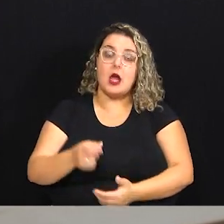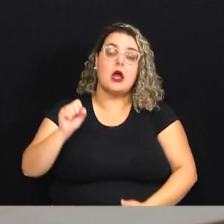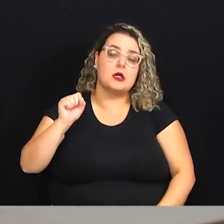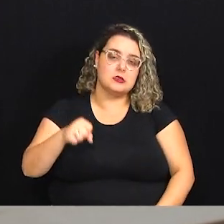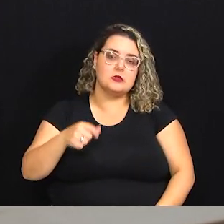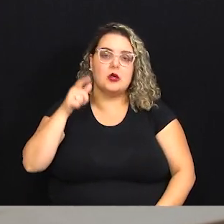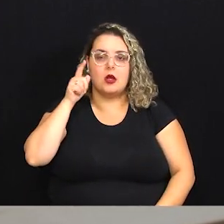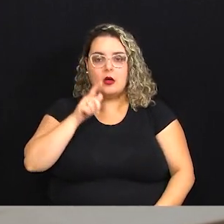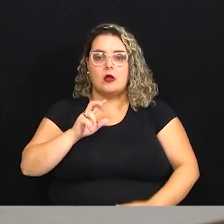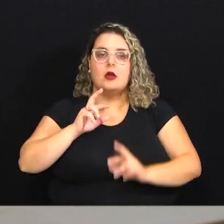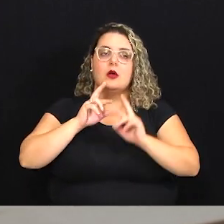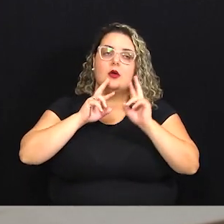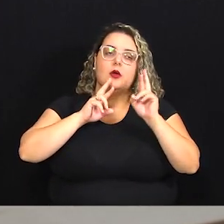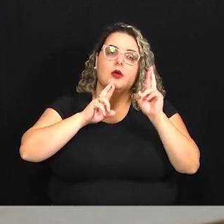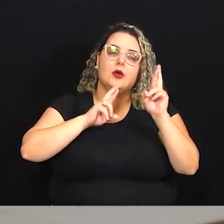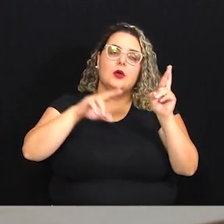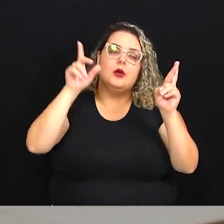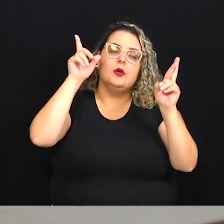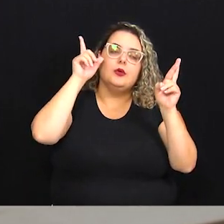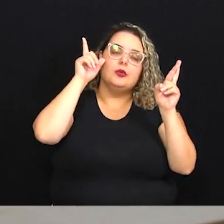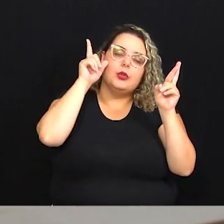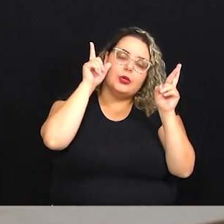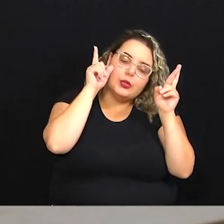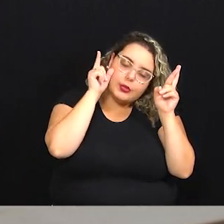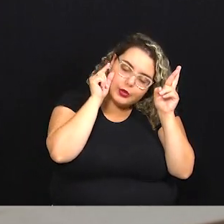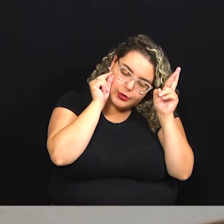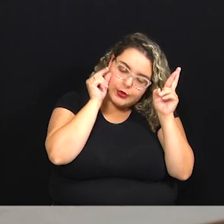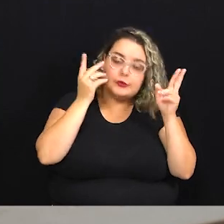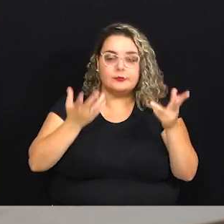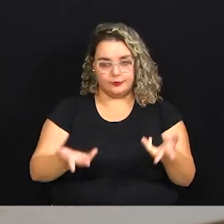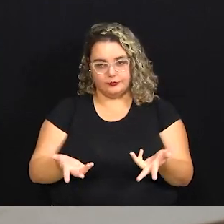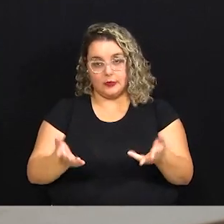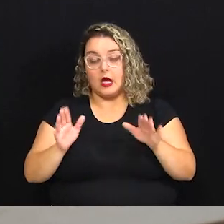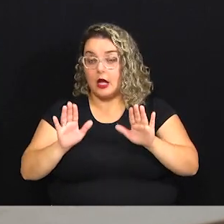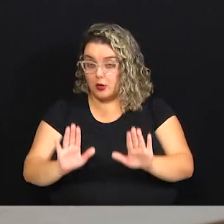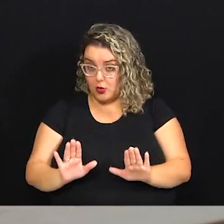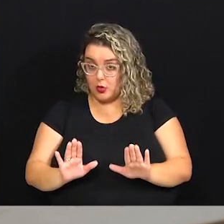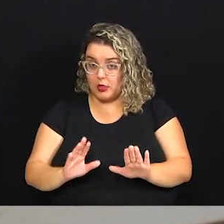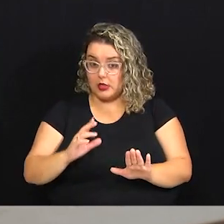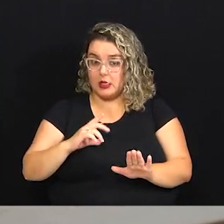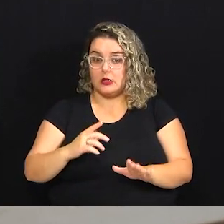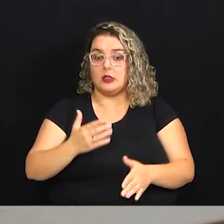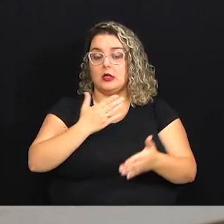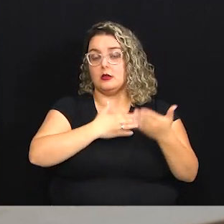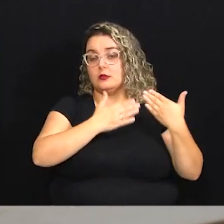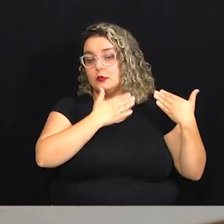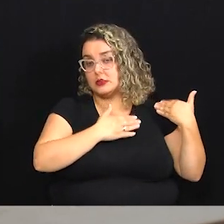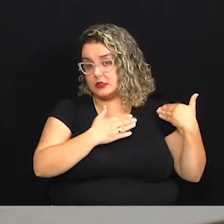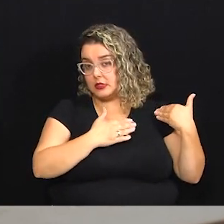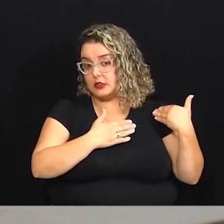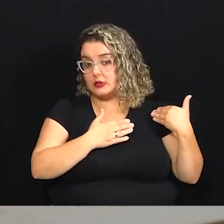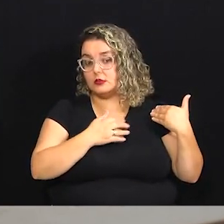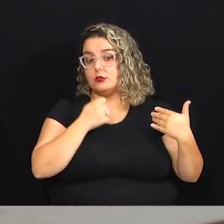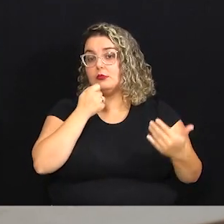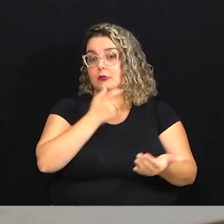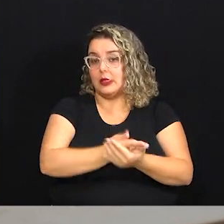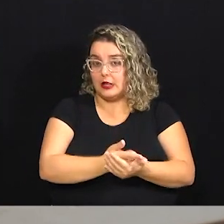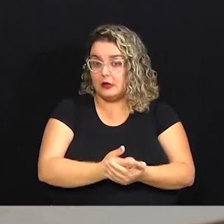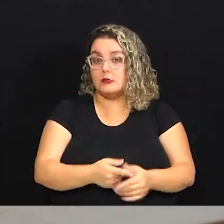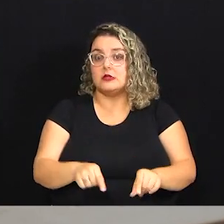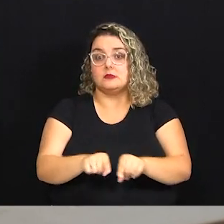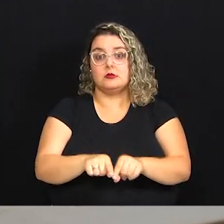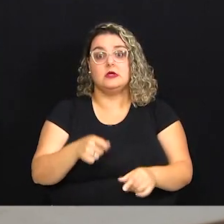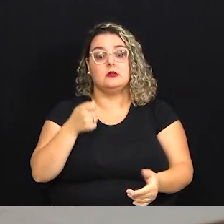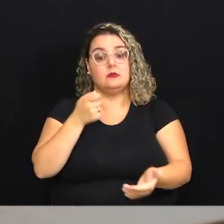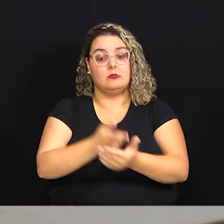porque aí a gente consegue dormir com a cabeça tranquila no travesseiro. Agora, tem as contas passadas, mas também tem